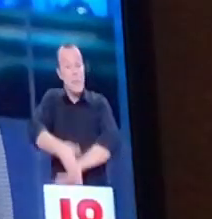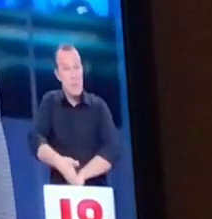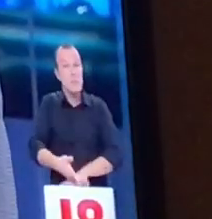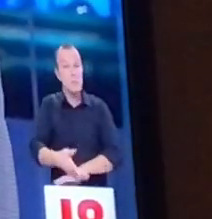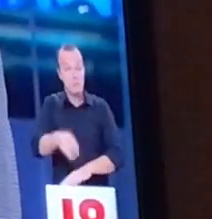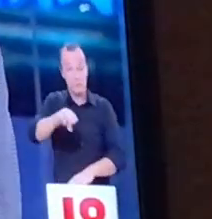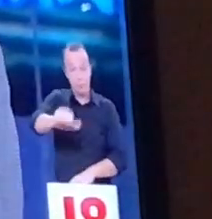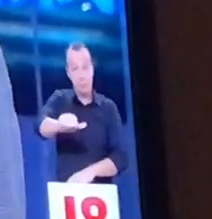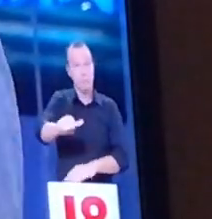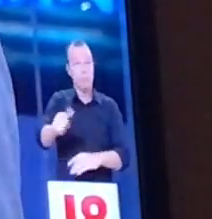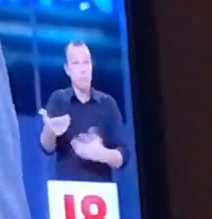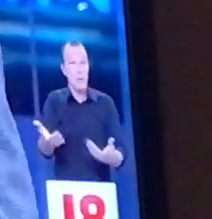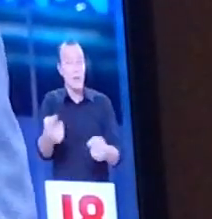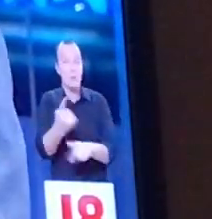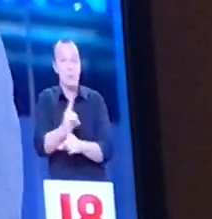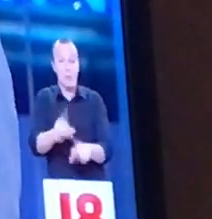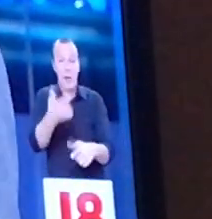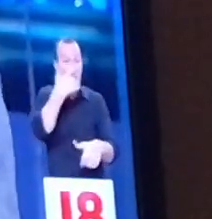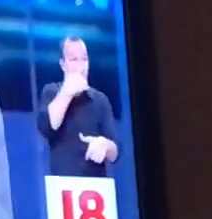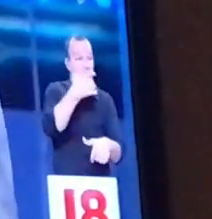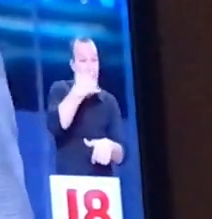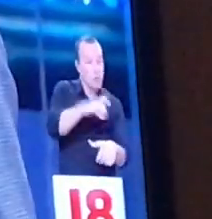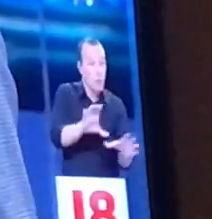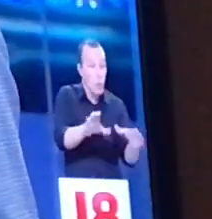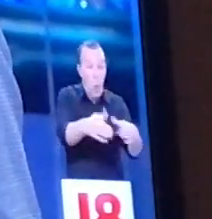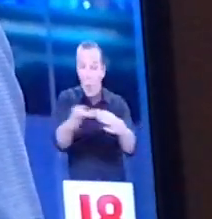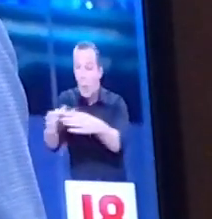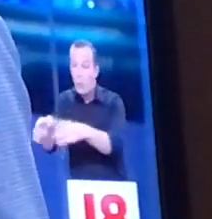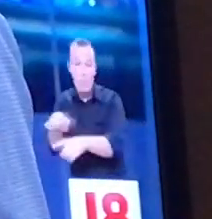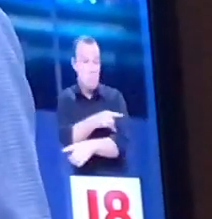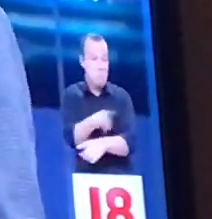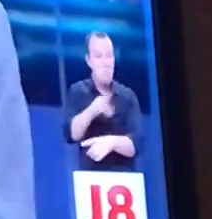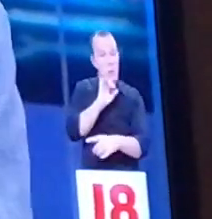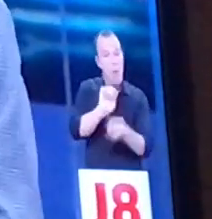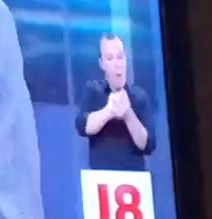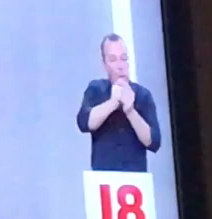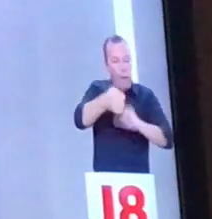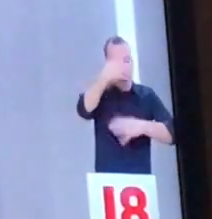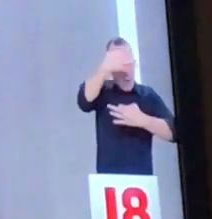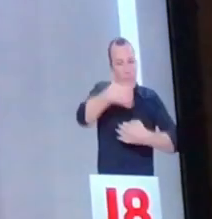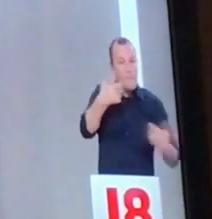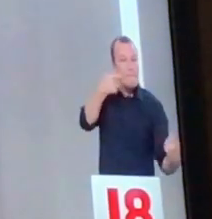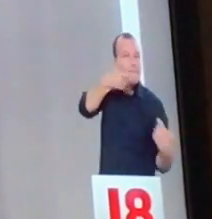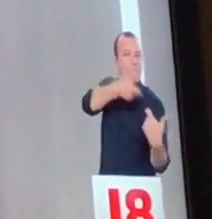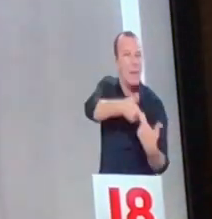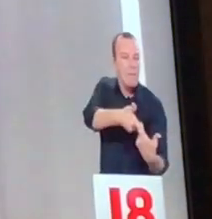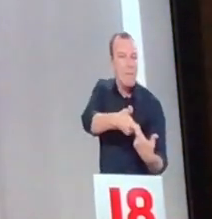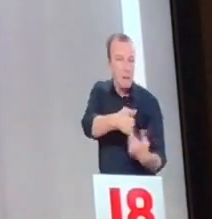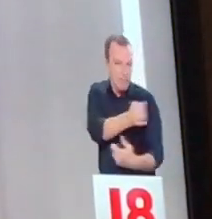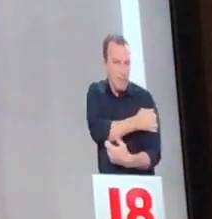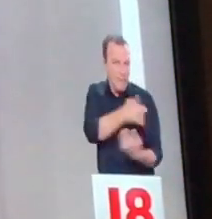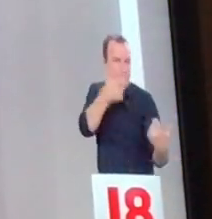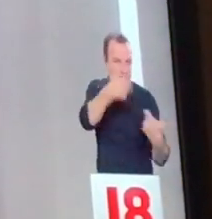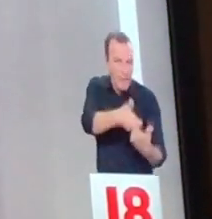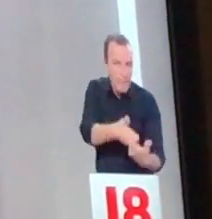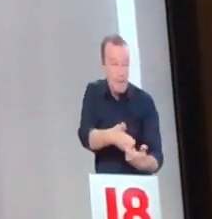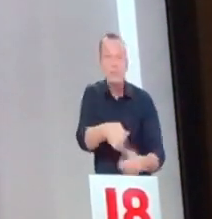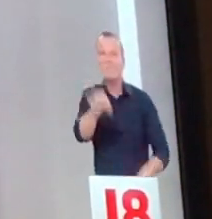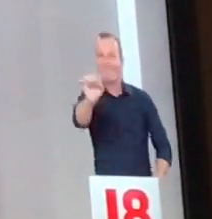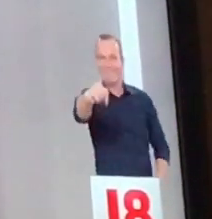escala local, para que as pessoas de um concelho ou de uma freguesia pudessem adaptar os seus comportamentos ao risco do local onde vivem em cada momento. Com certeza.